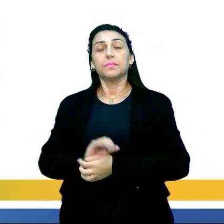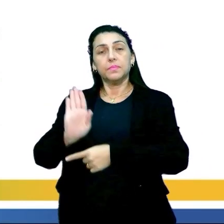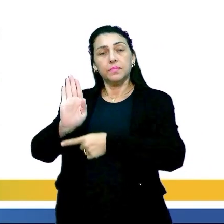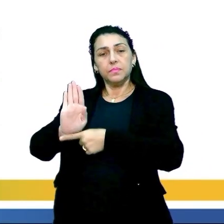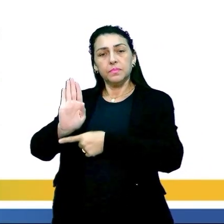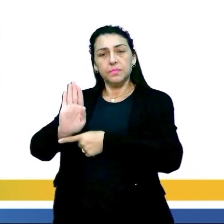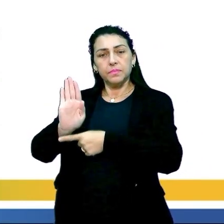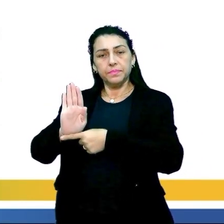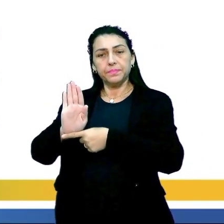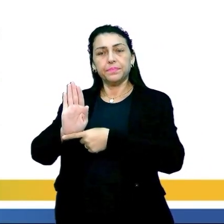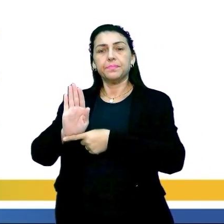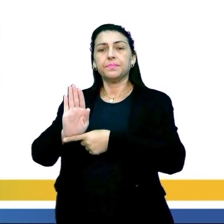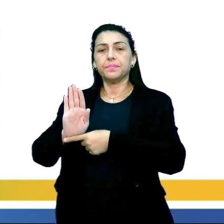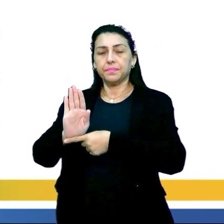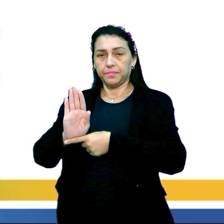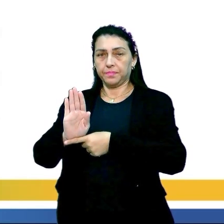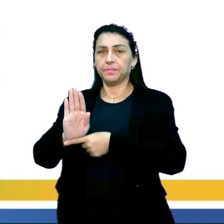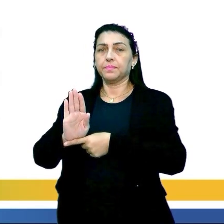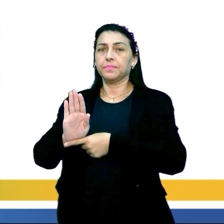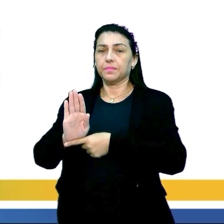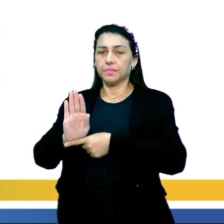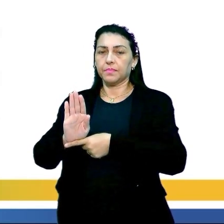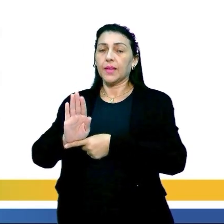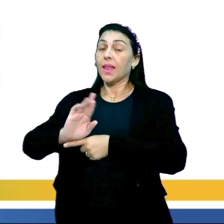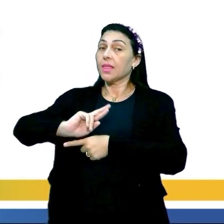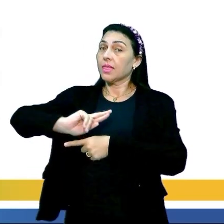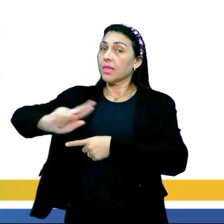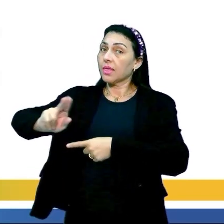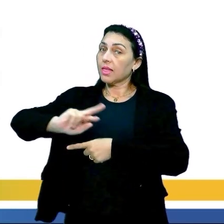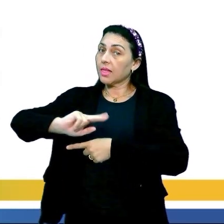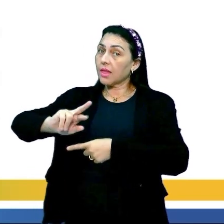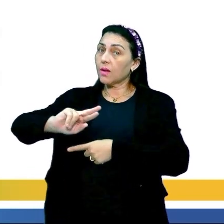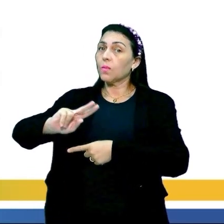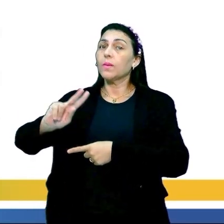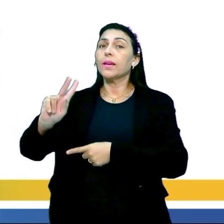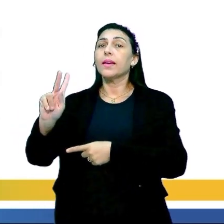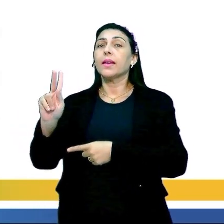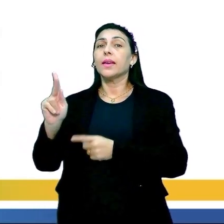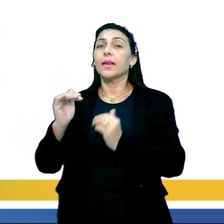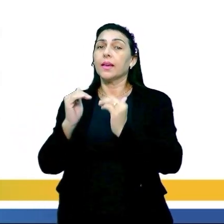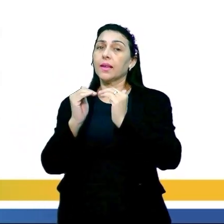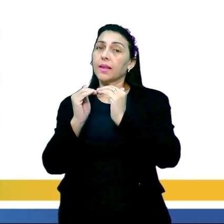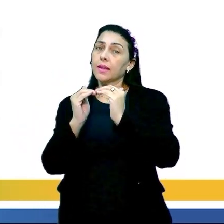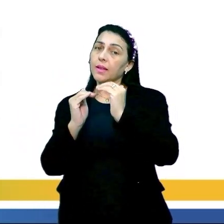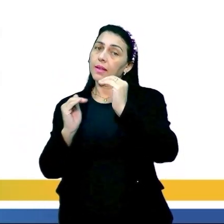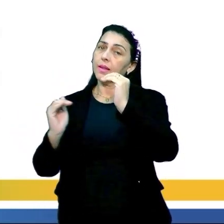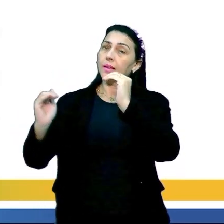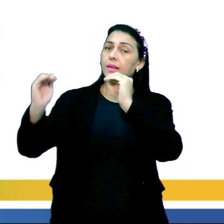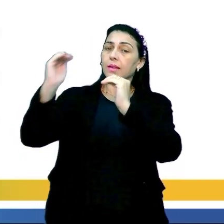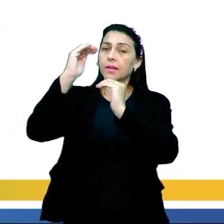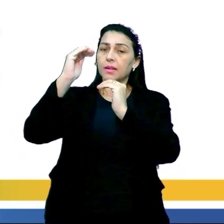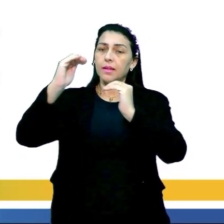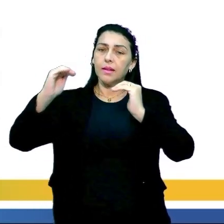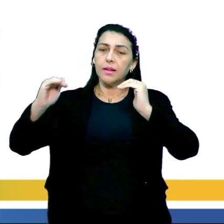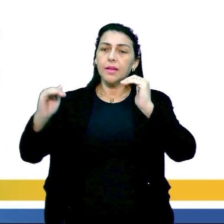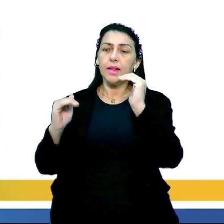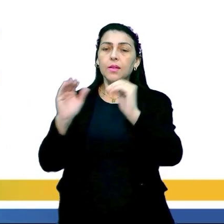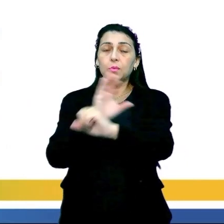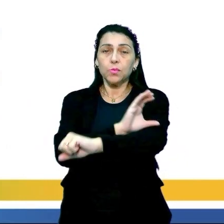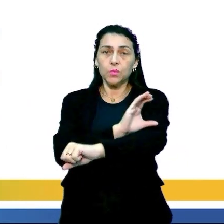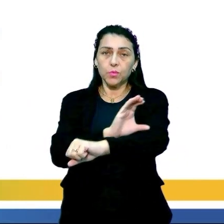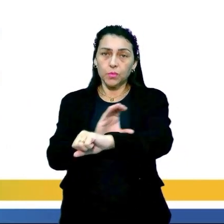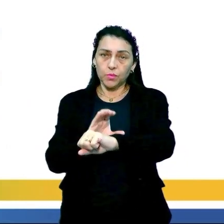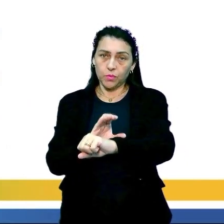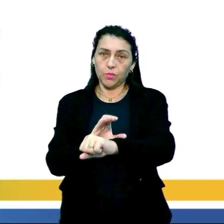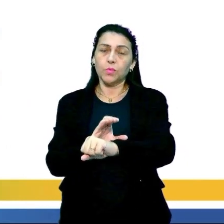na letra B, destacada, e vocês podem observar que as alternativas incorretas, elas estão com